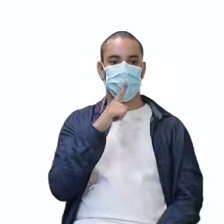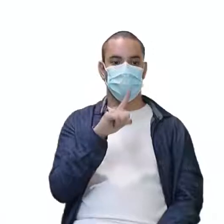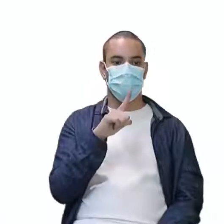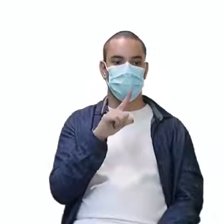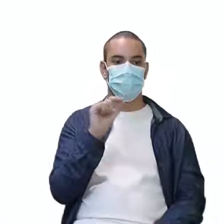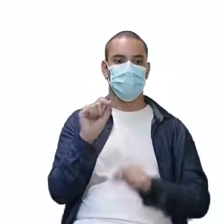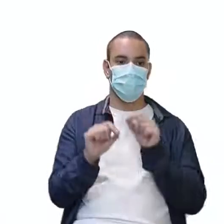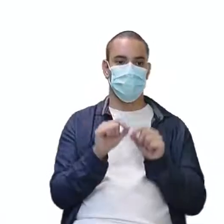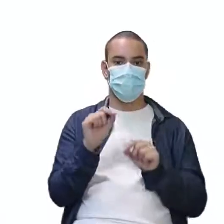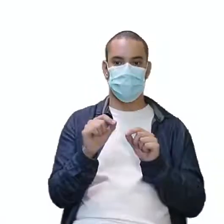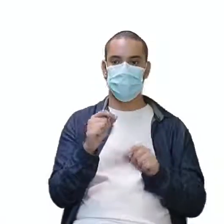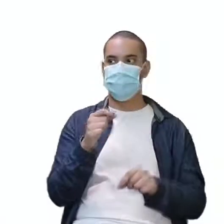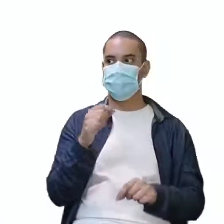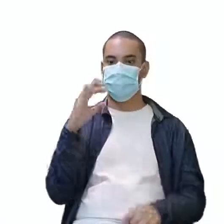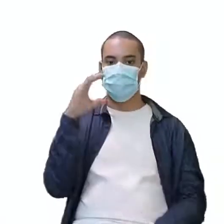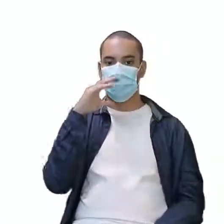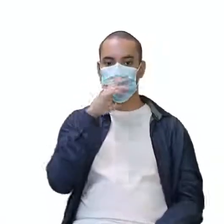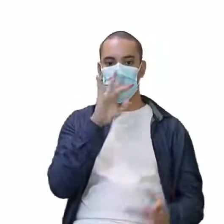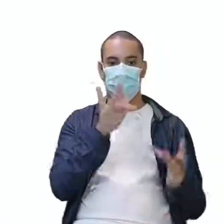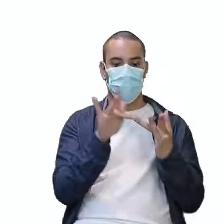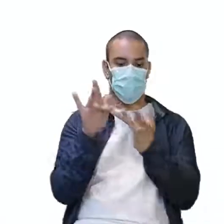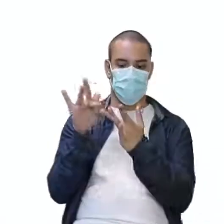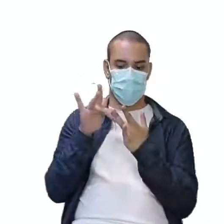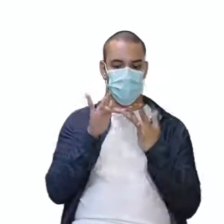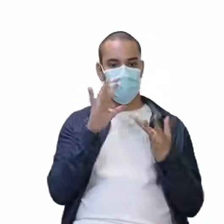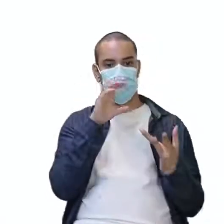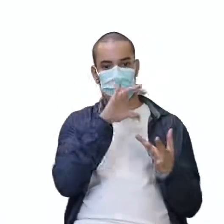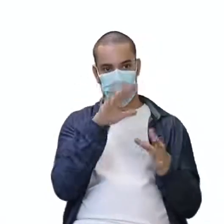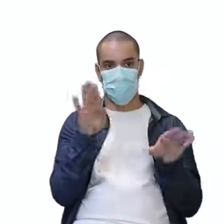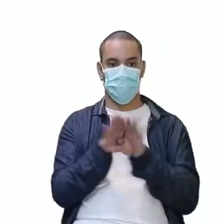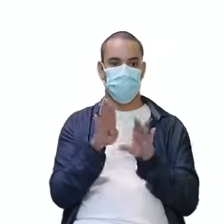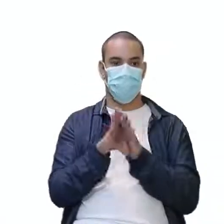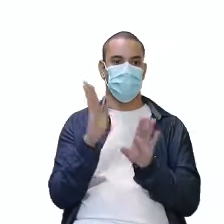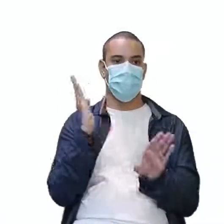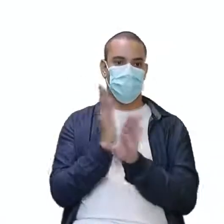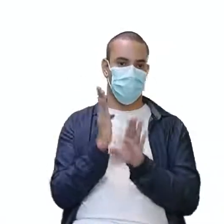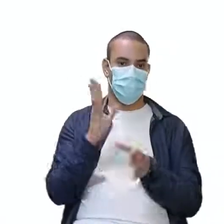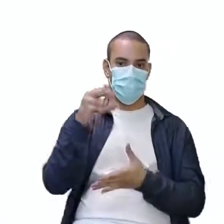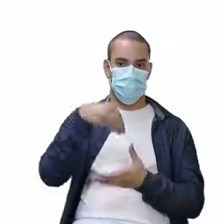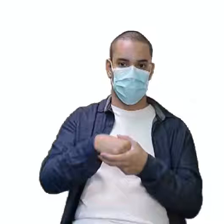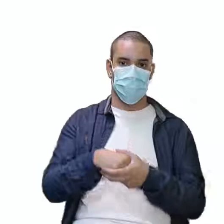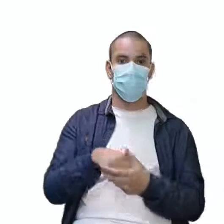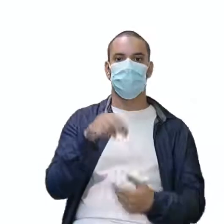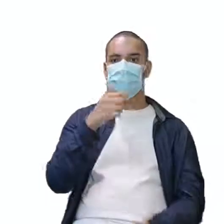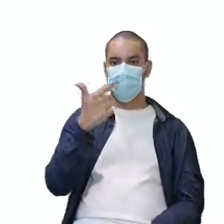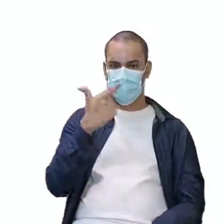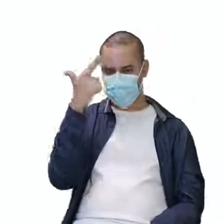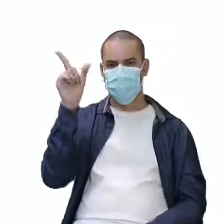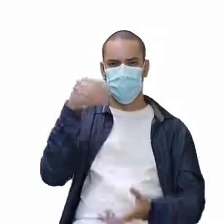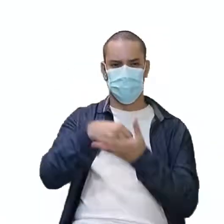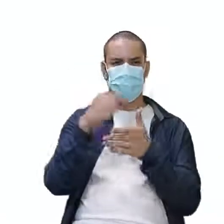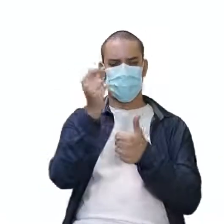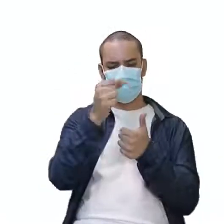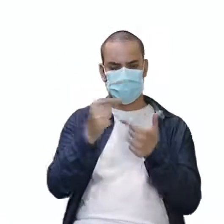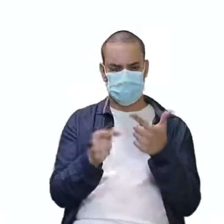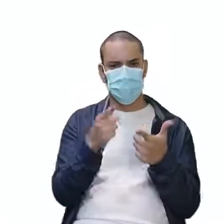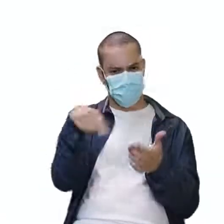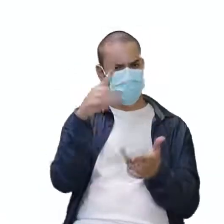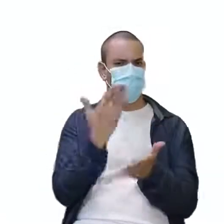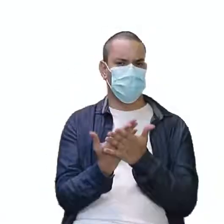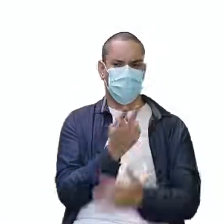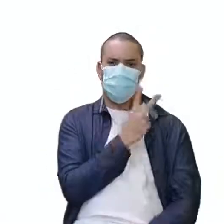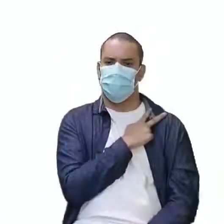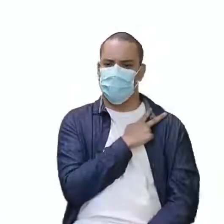queimar a pele dos organismos que eles entram em contato, tá? Por causa dos quinidócitos, né? Enfim, você viu isso lá no